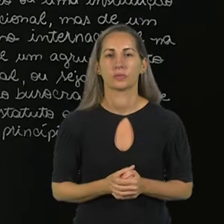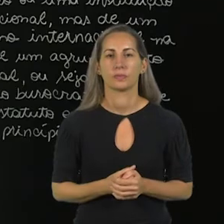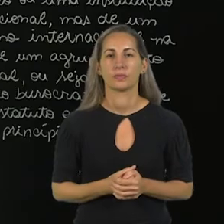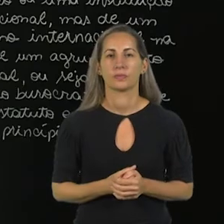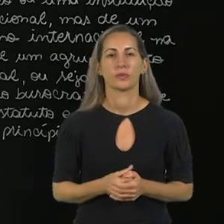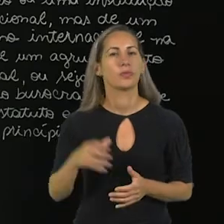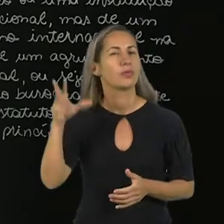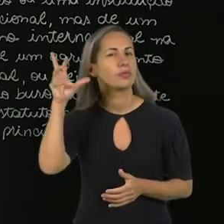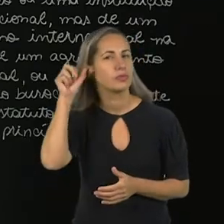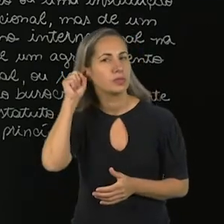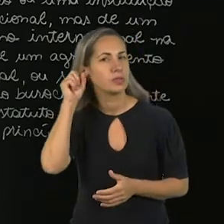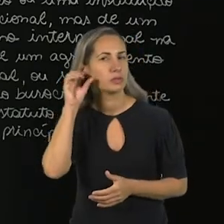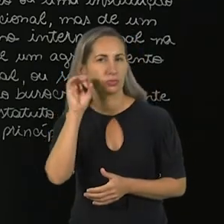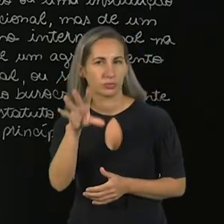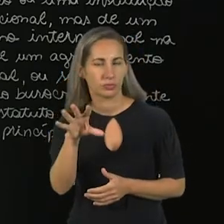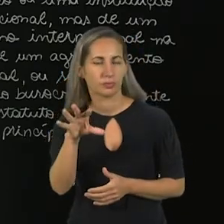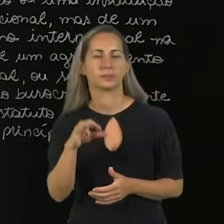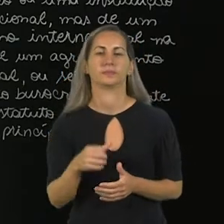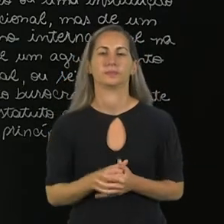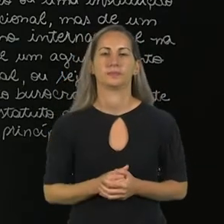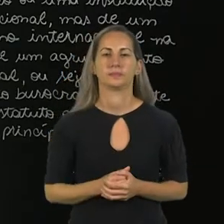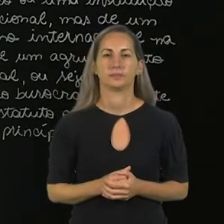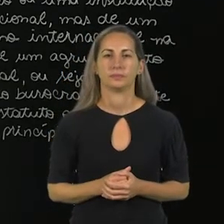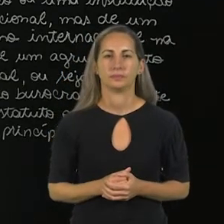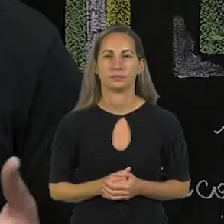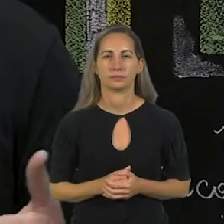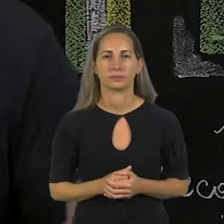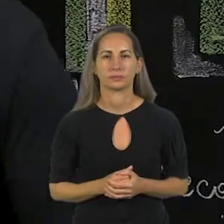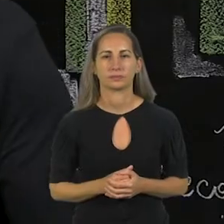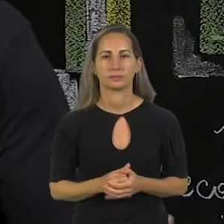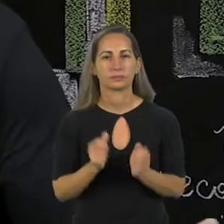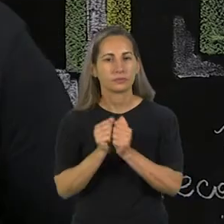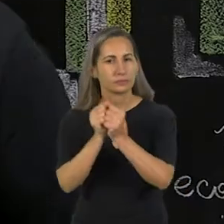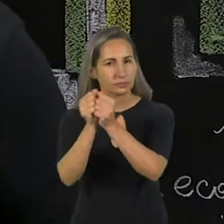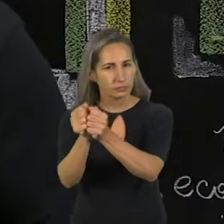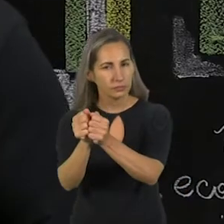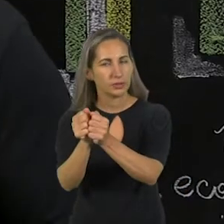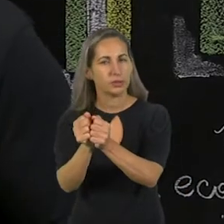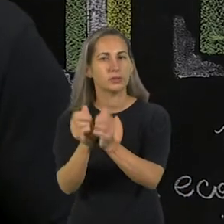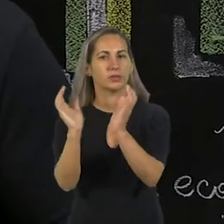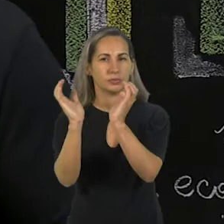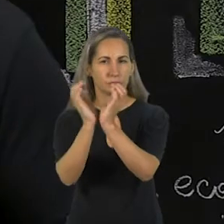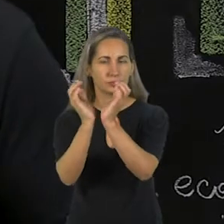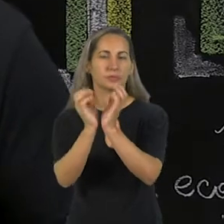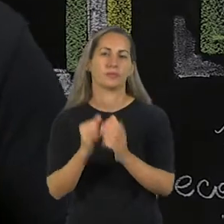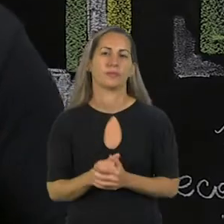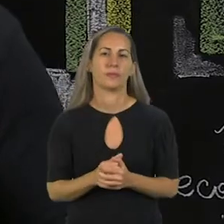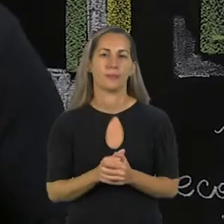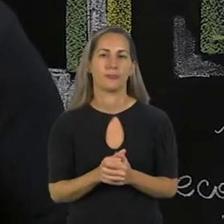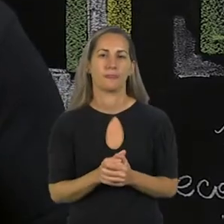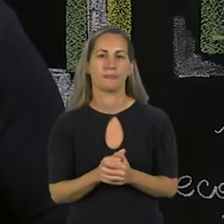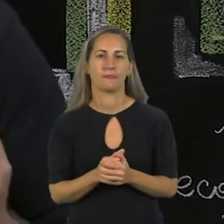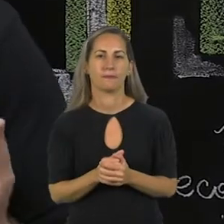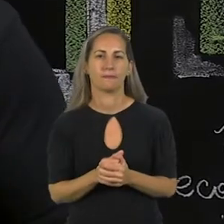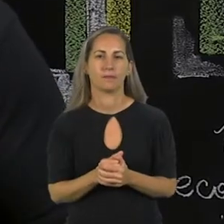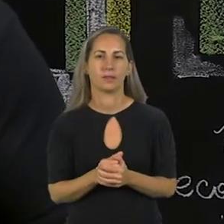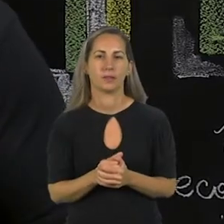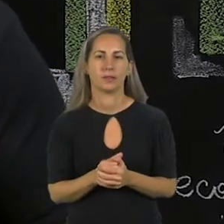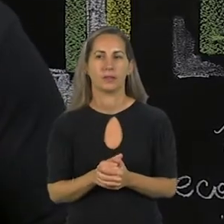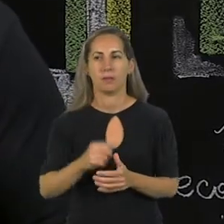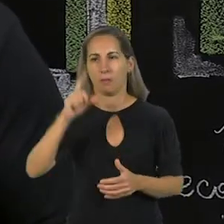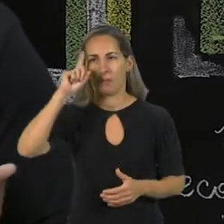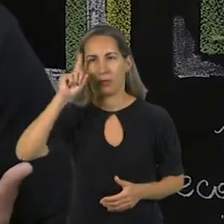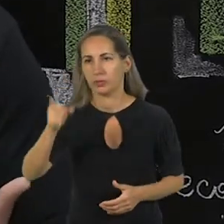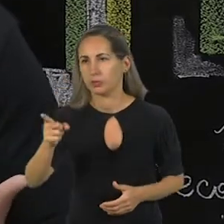de ouvidora, ou seja, de acompanhante mesmo desse grupo, onde ela não vai ter muito